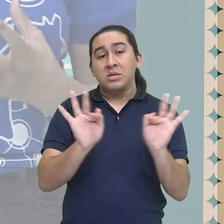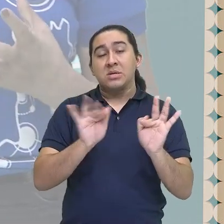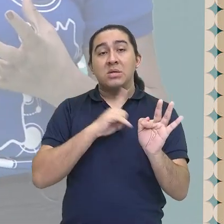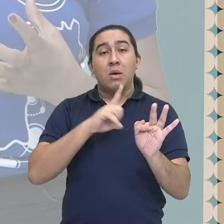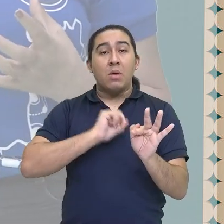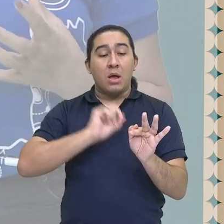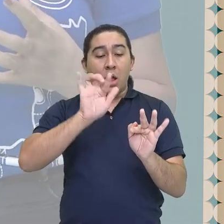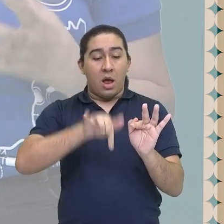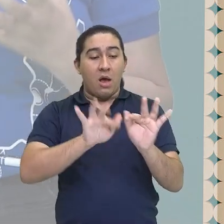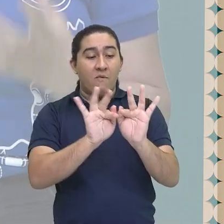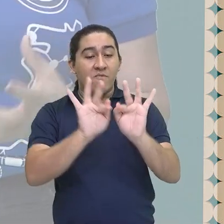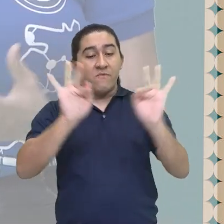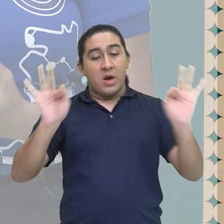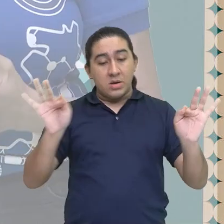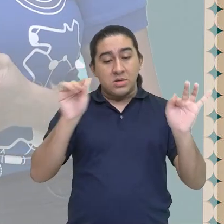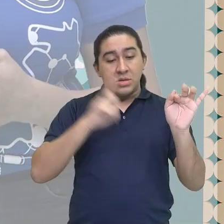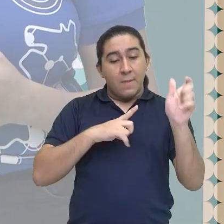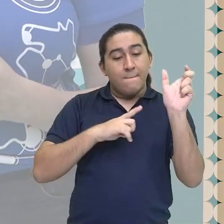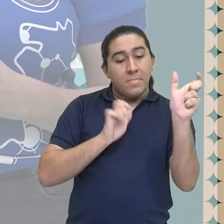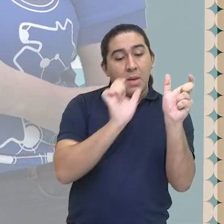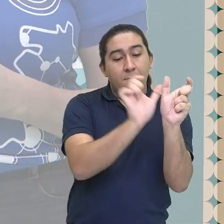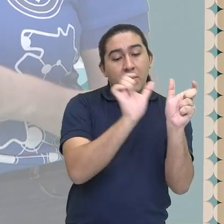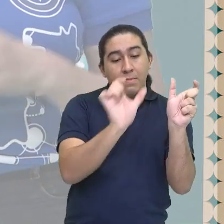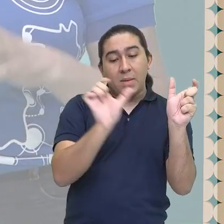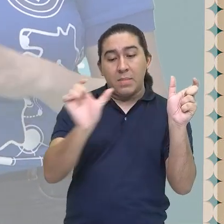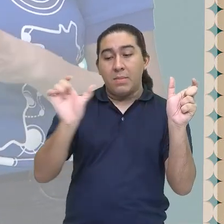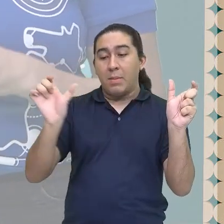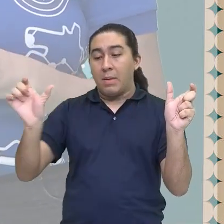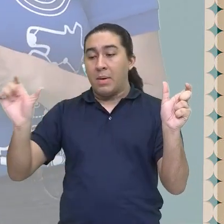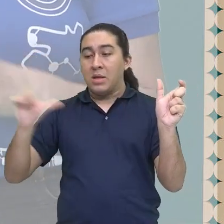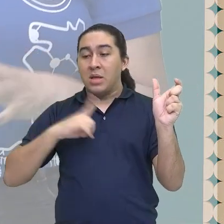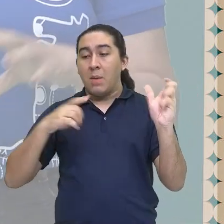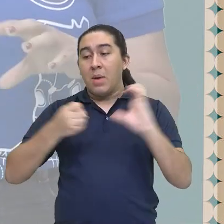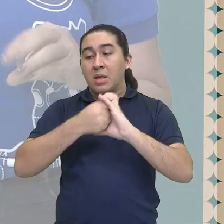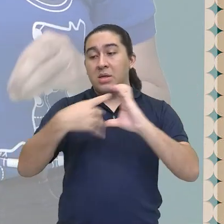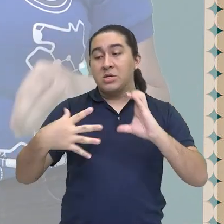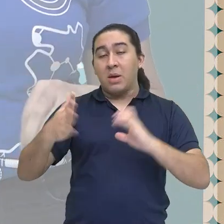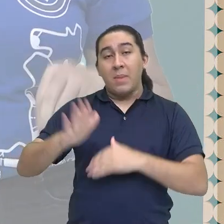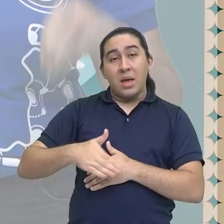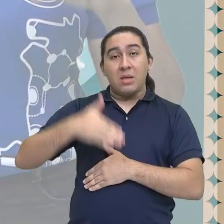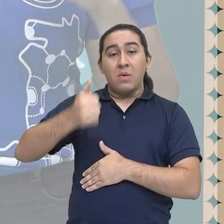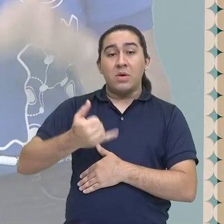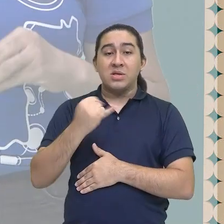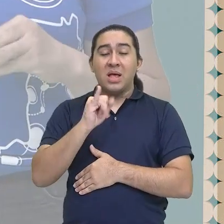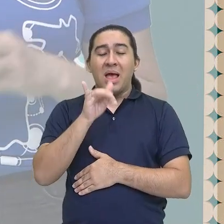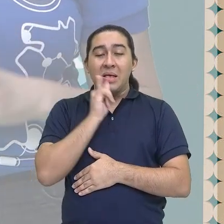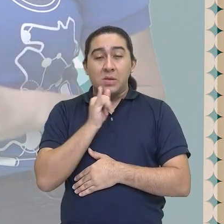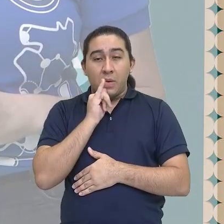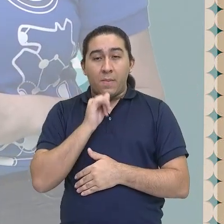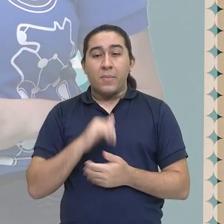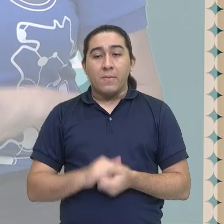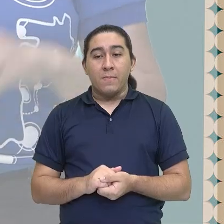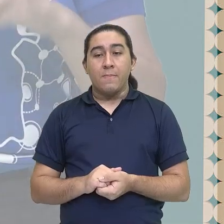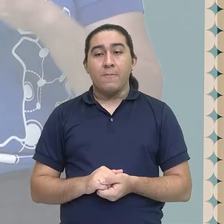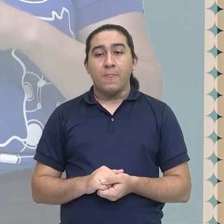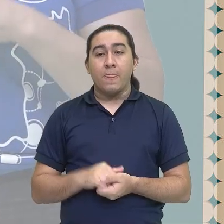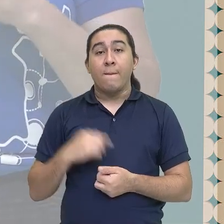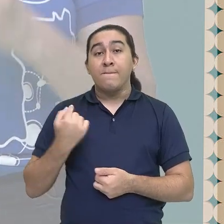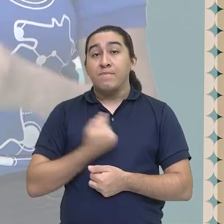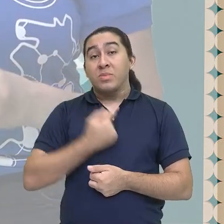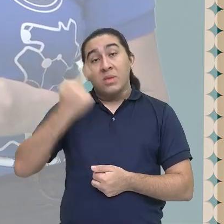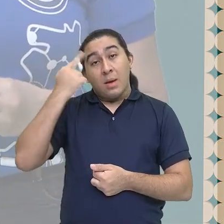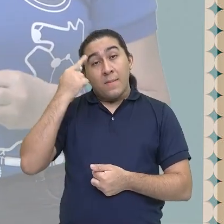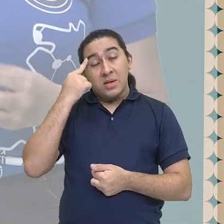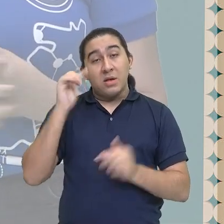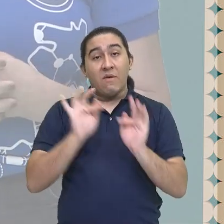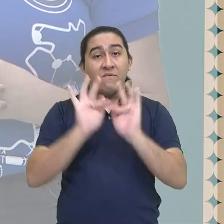mais elaboradas, com maior número de elementos. Quando a gente fala em frases sintáticas